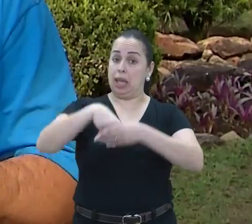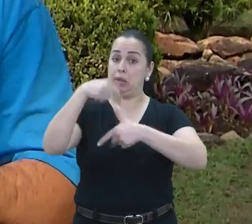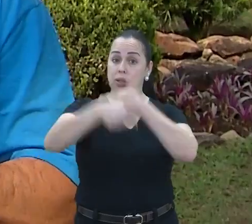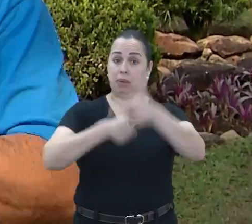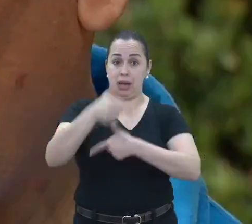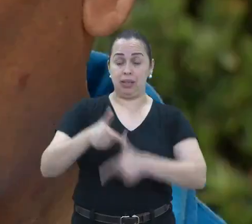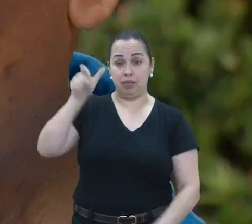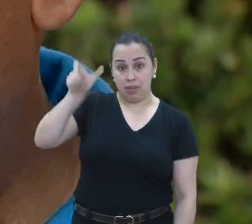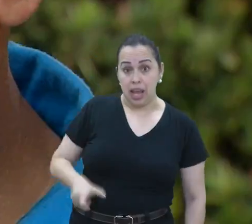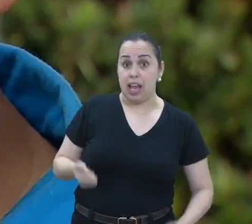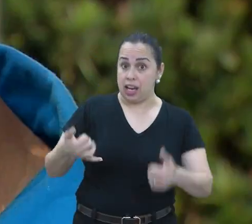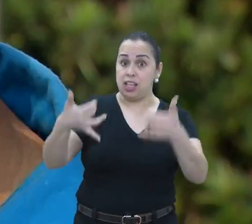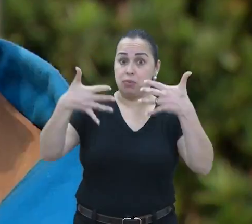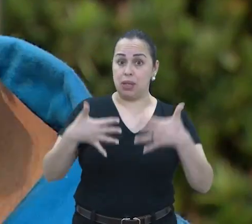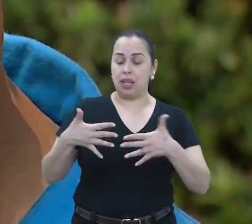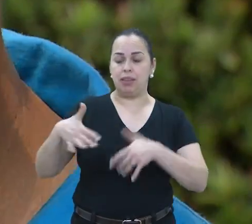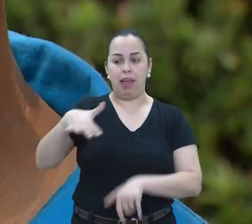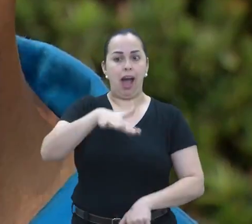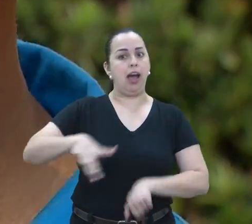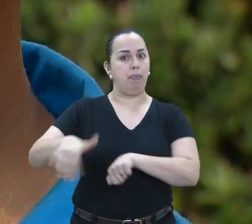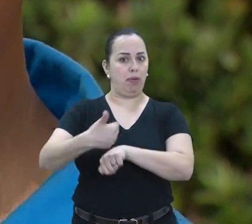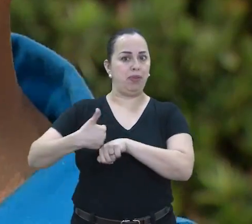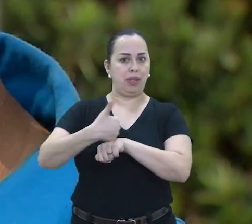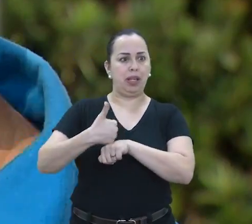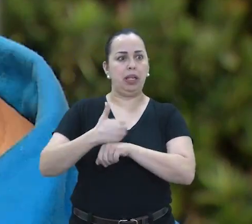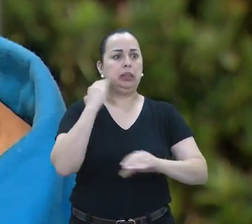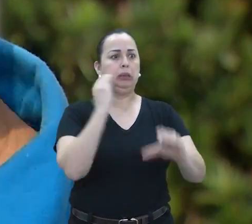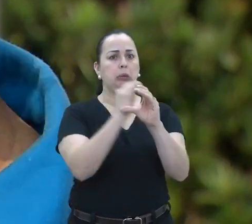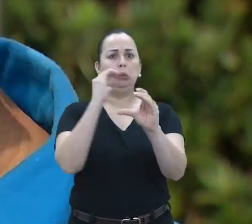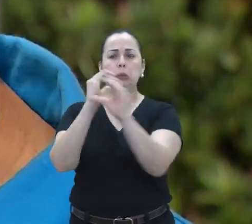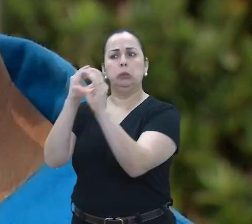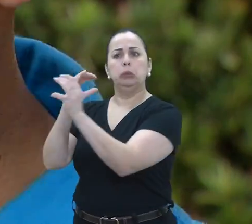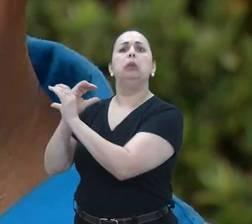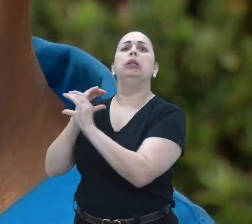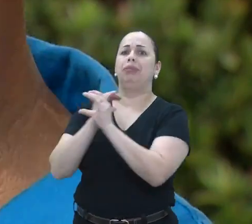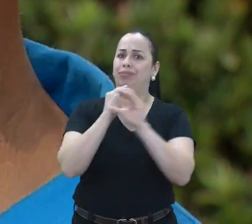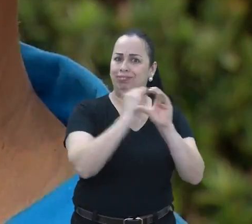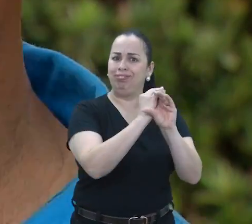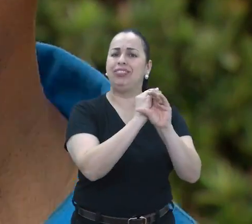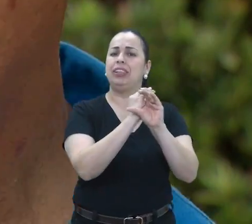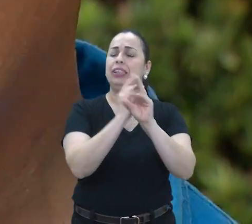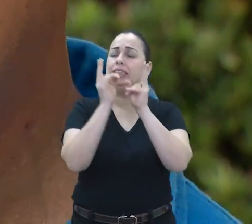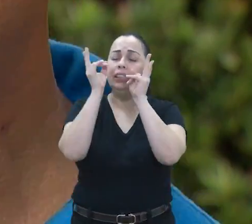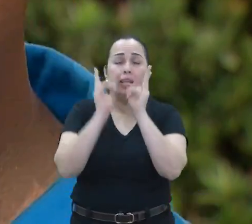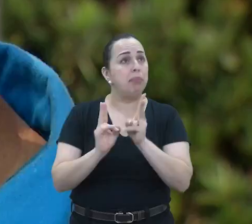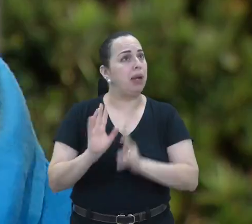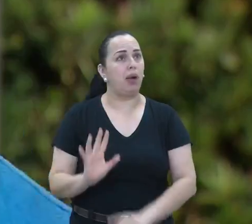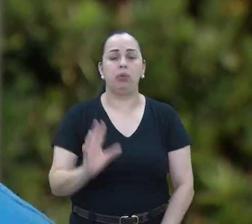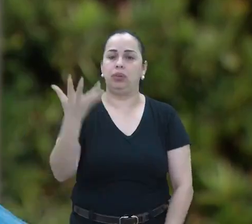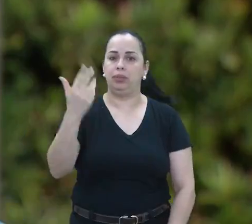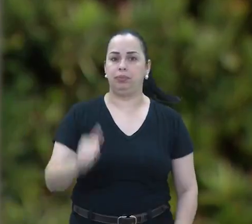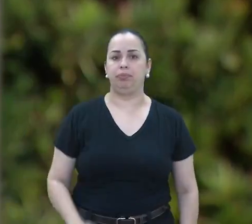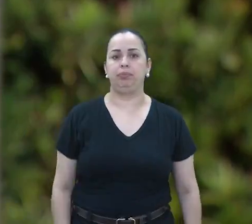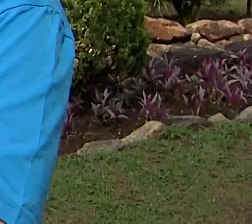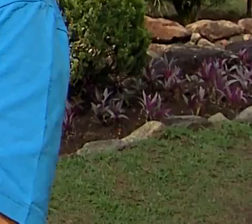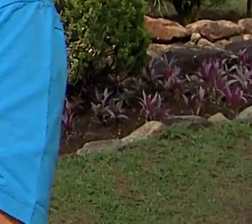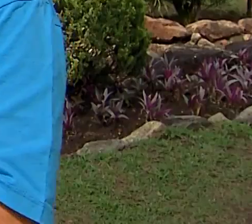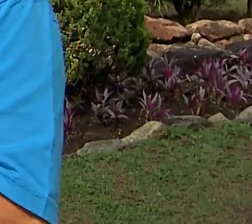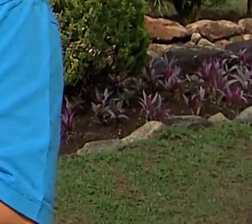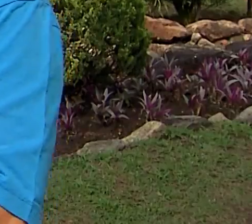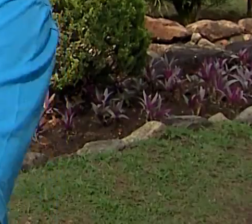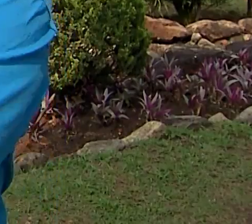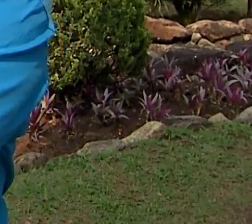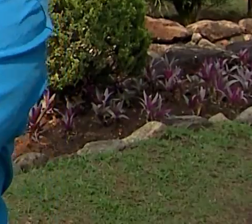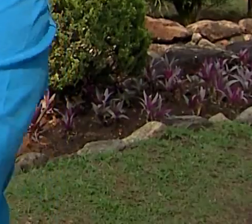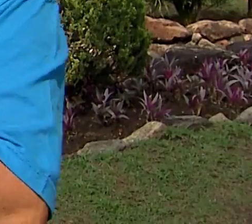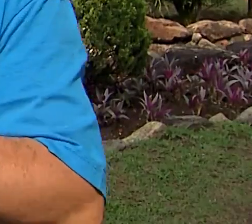no trabalho. O Luiz conta que, na vida profissional, a dificuldade de comunicação com outras pessoas sempre foi comum.